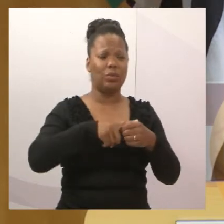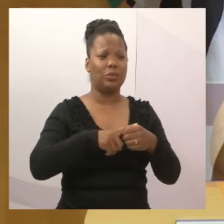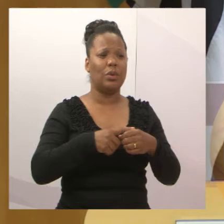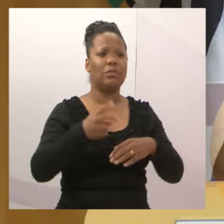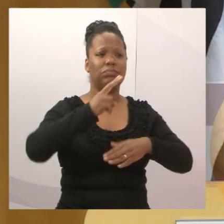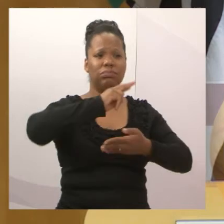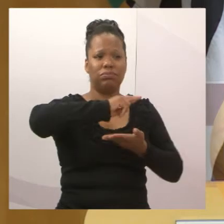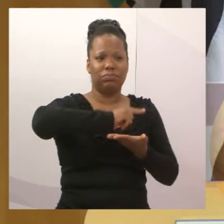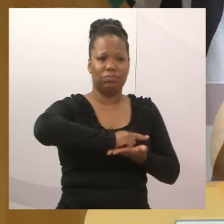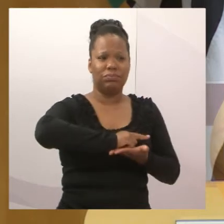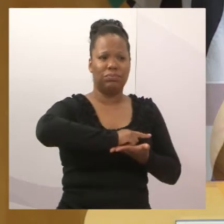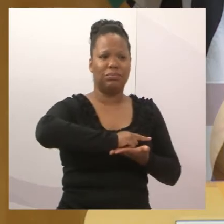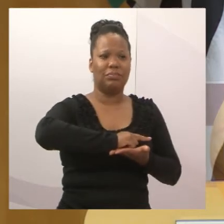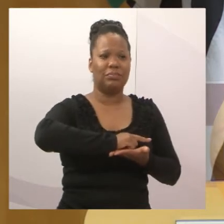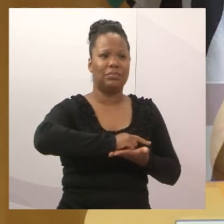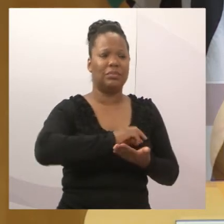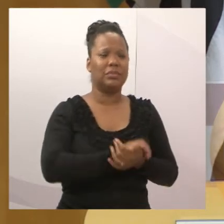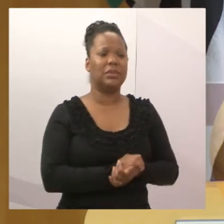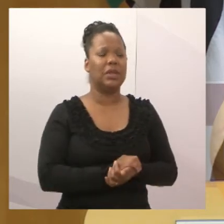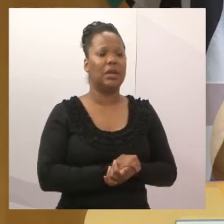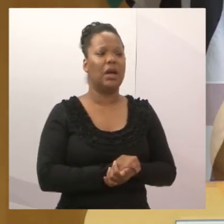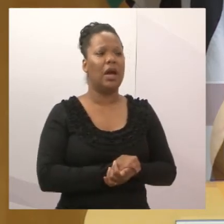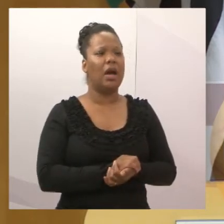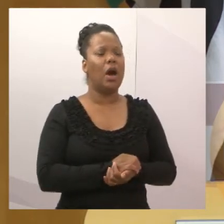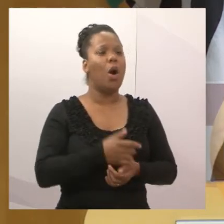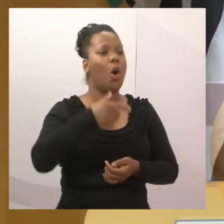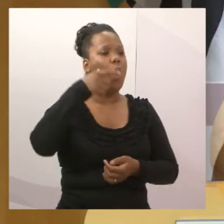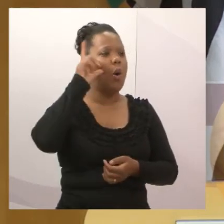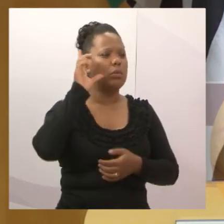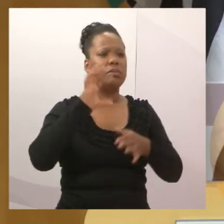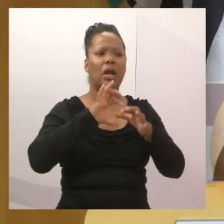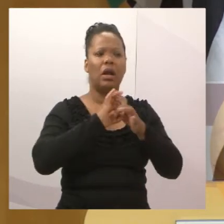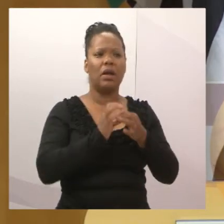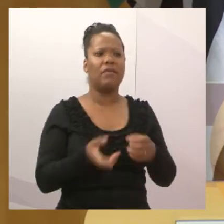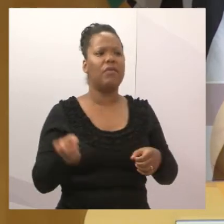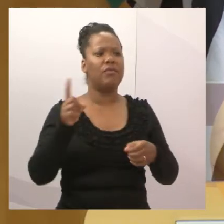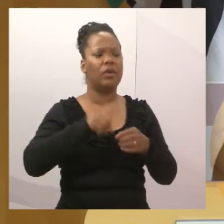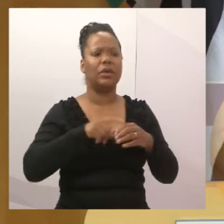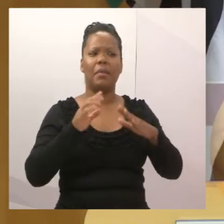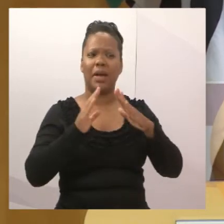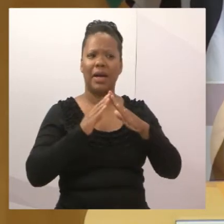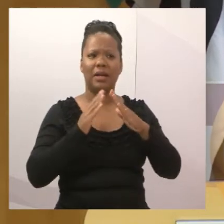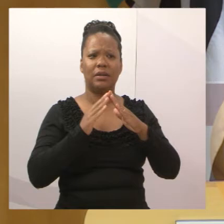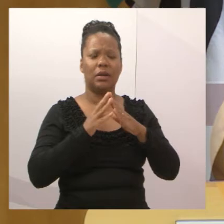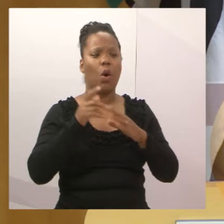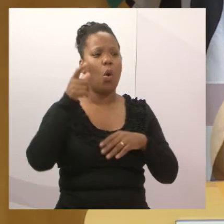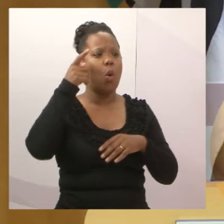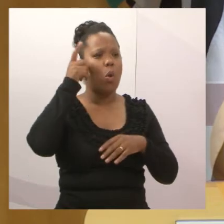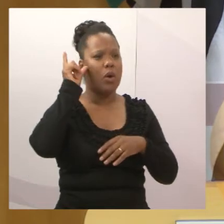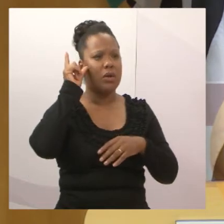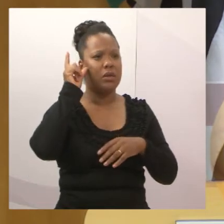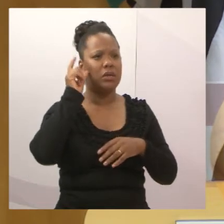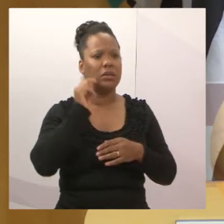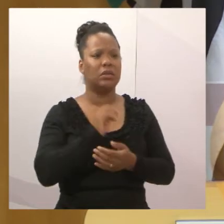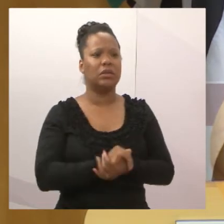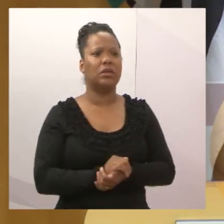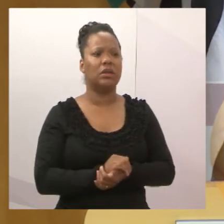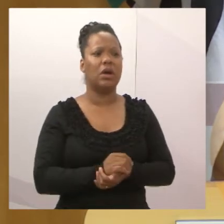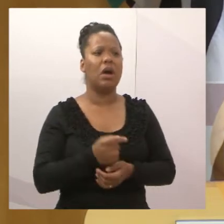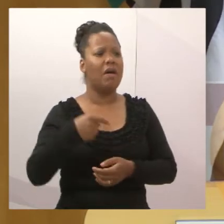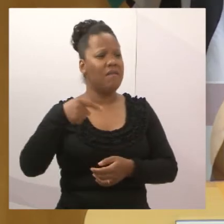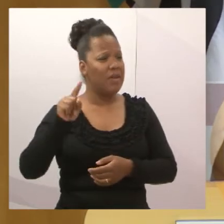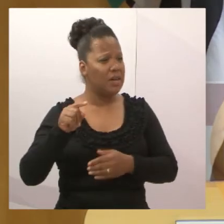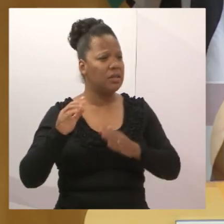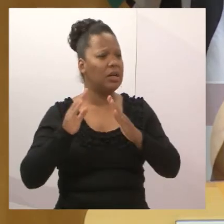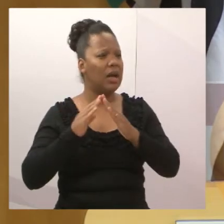Casa. E ele recebeu alta ontem, né, para vocês, ele recebeu alta ontem, no dizer o seguinte: você vai para